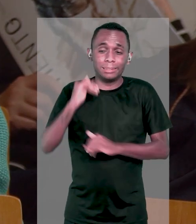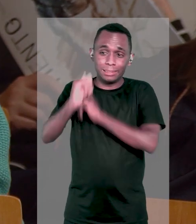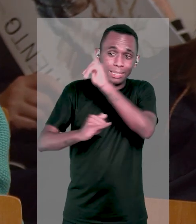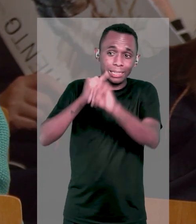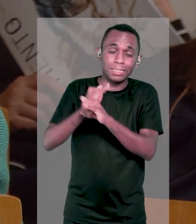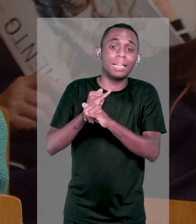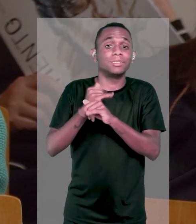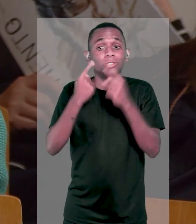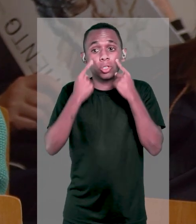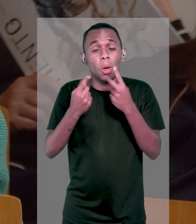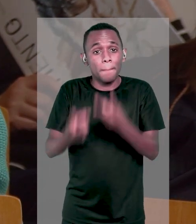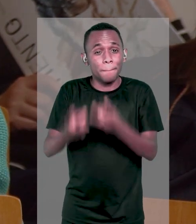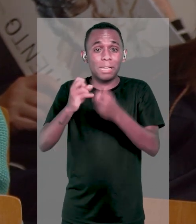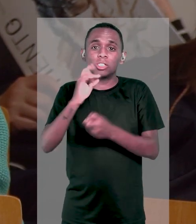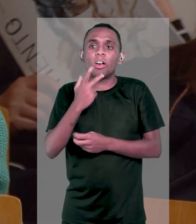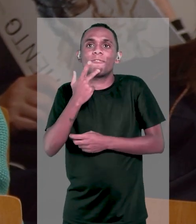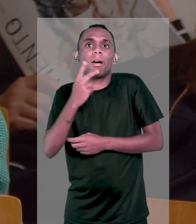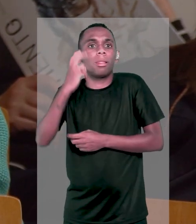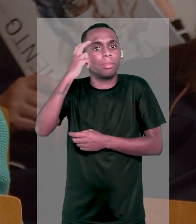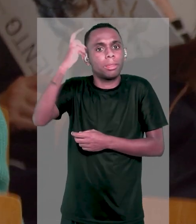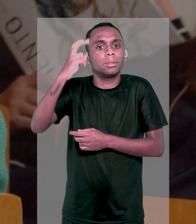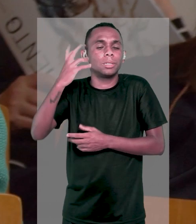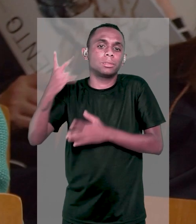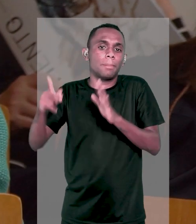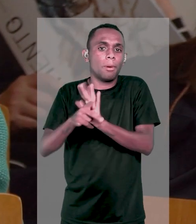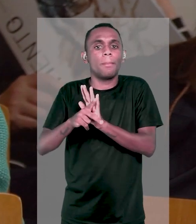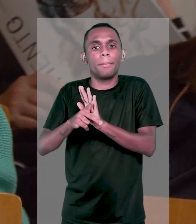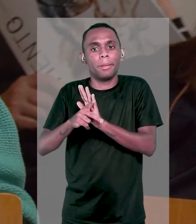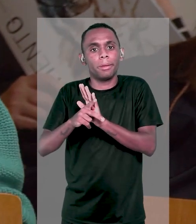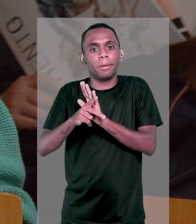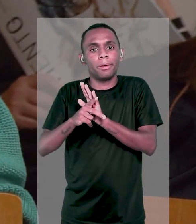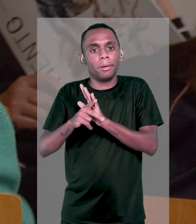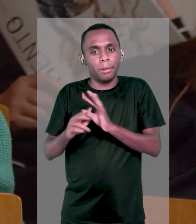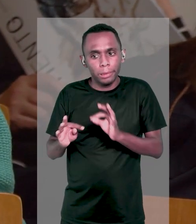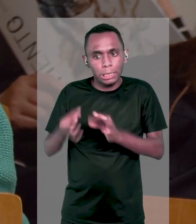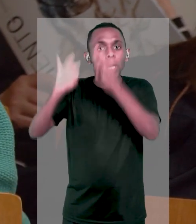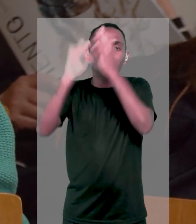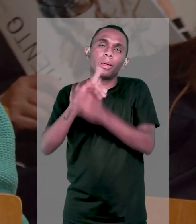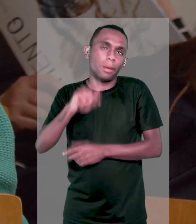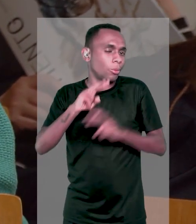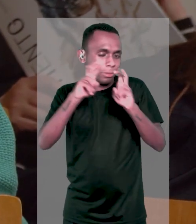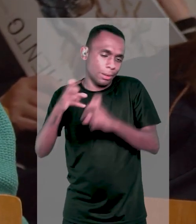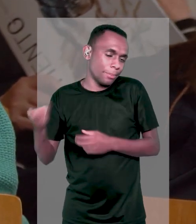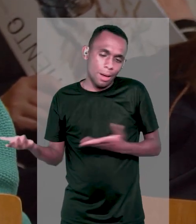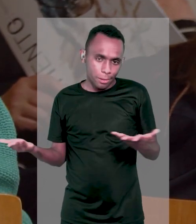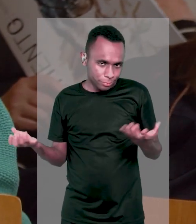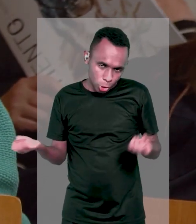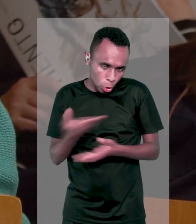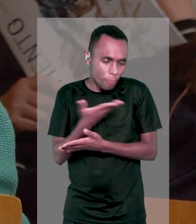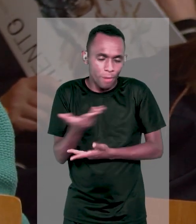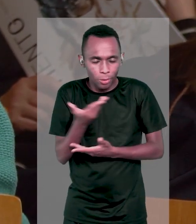transformar o mundo de hoje que a gente está vivendo totalmente complexo a meu ver e implexo